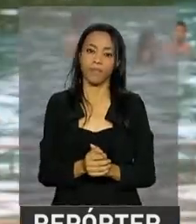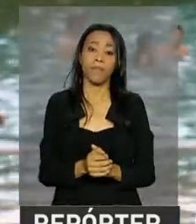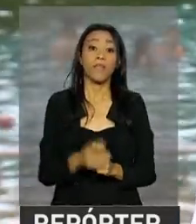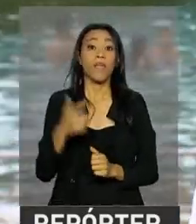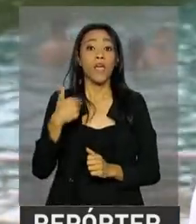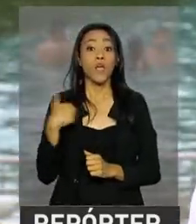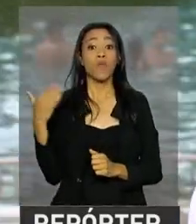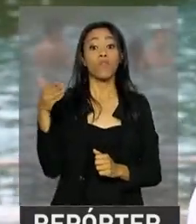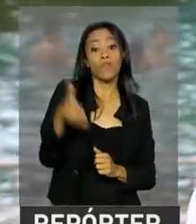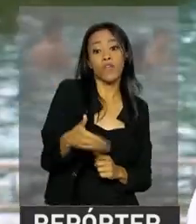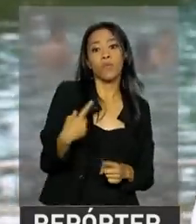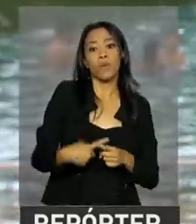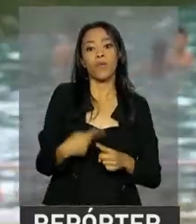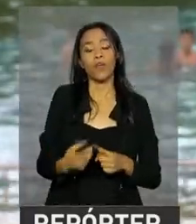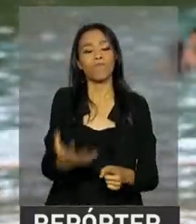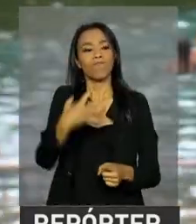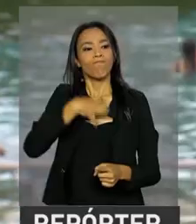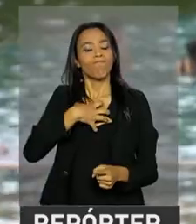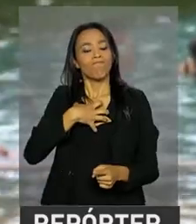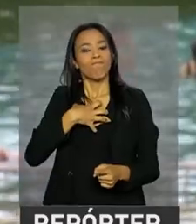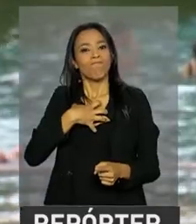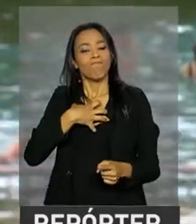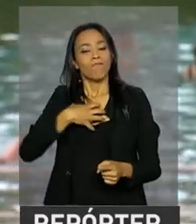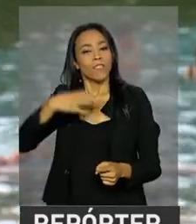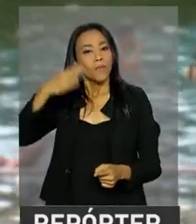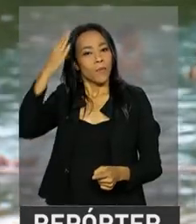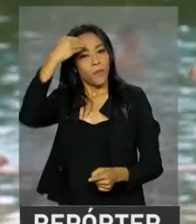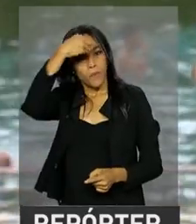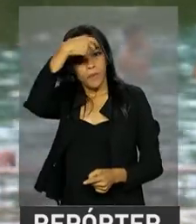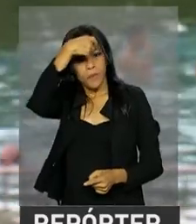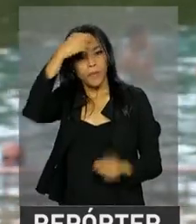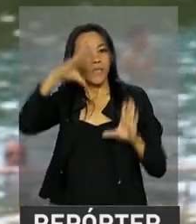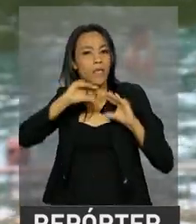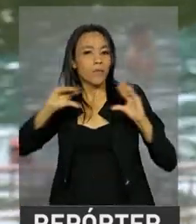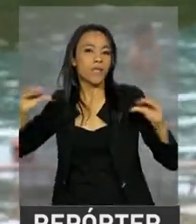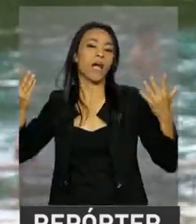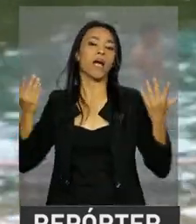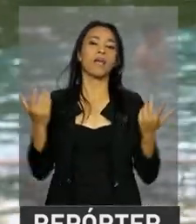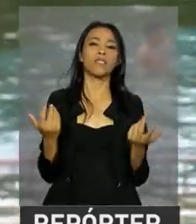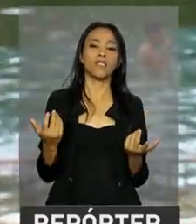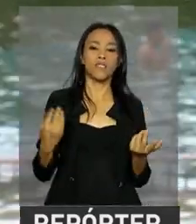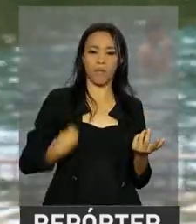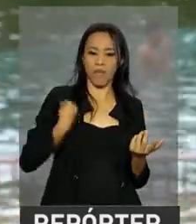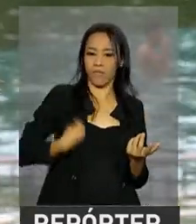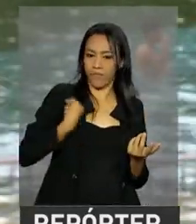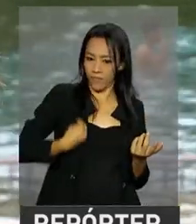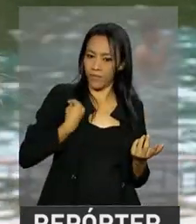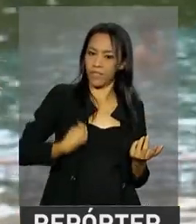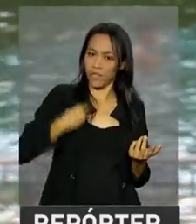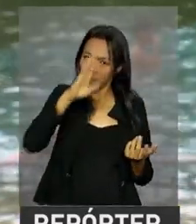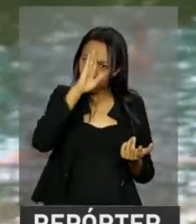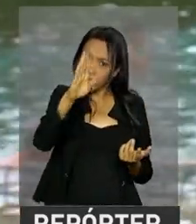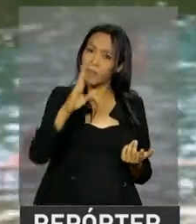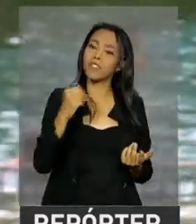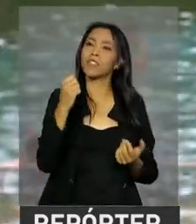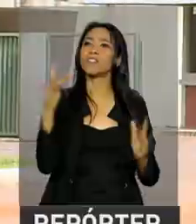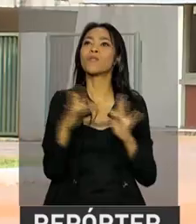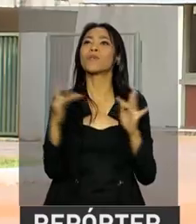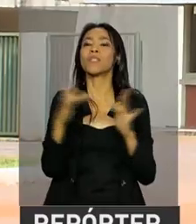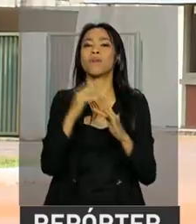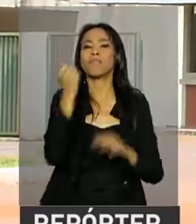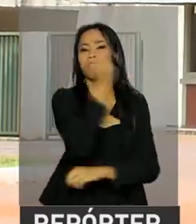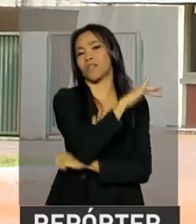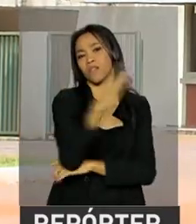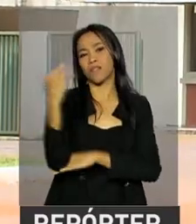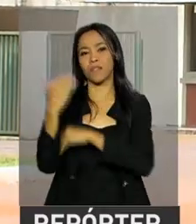Eu venho porque isso aqui me traz a tranquilidade, me traz a calma, me traz a vida que eu preciso ter, principalmente junto à natureza.